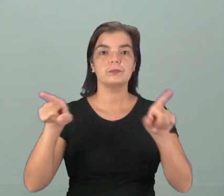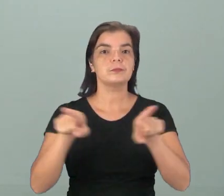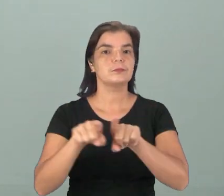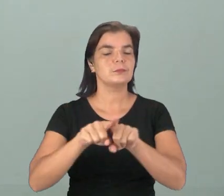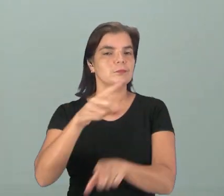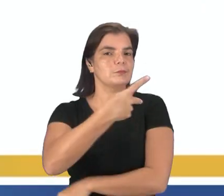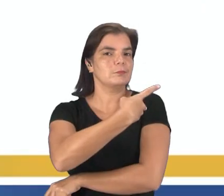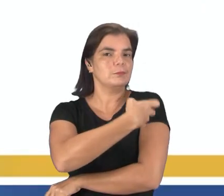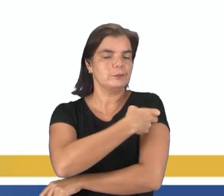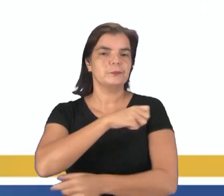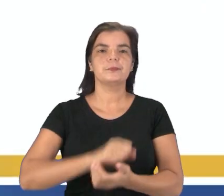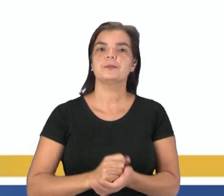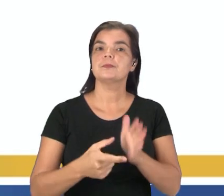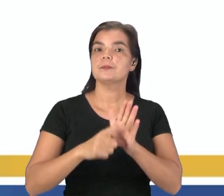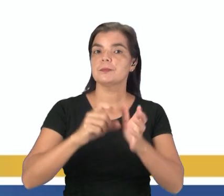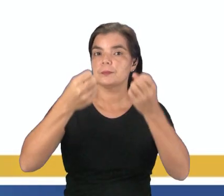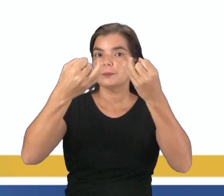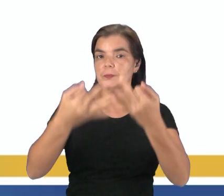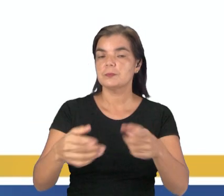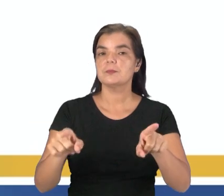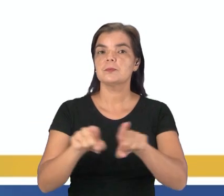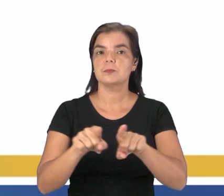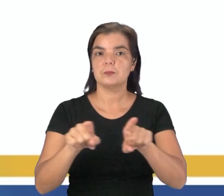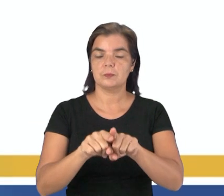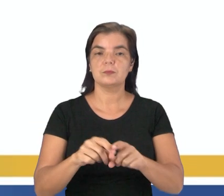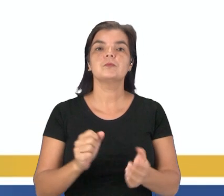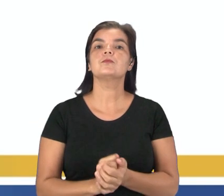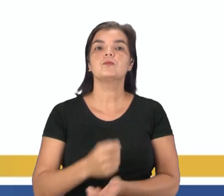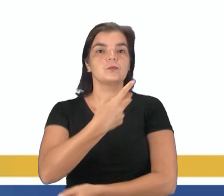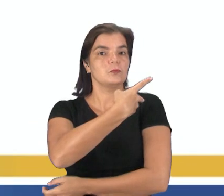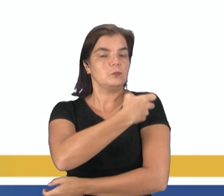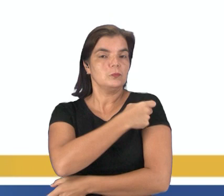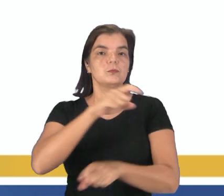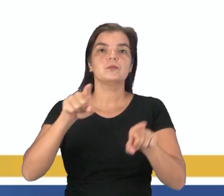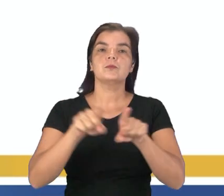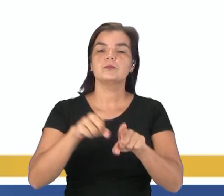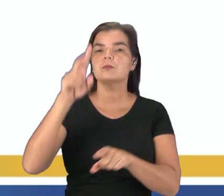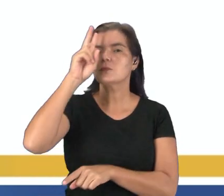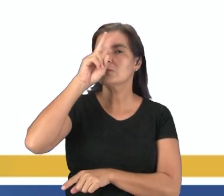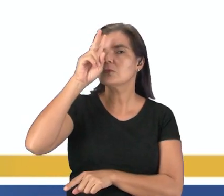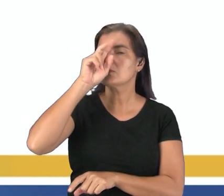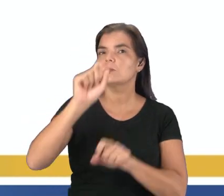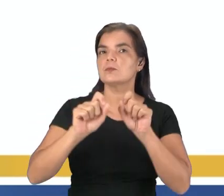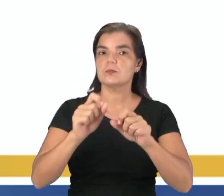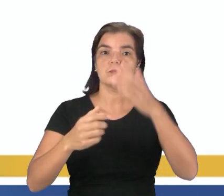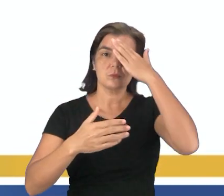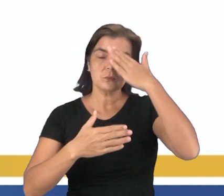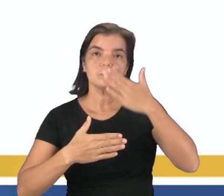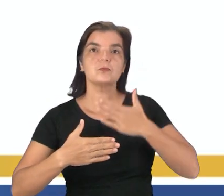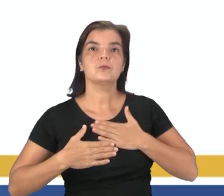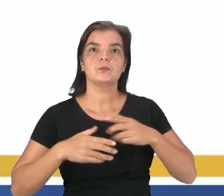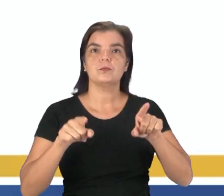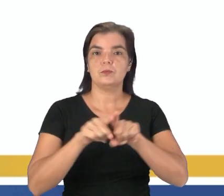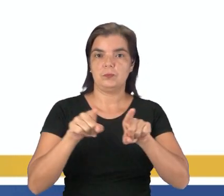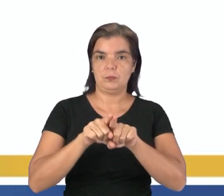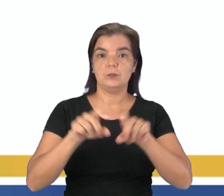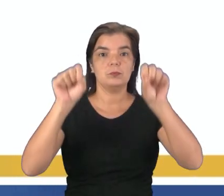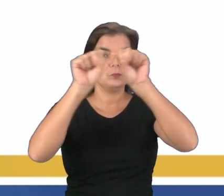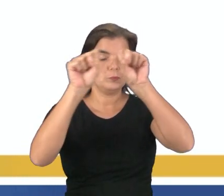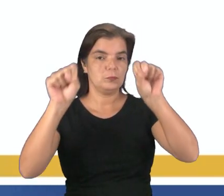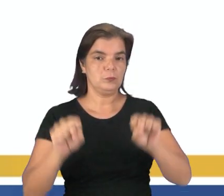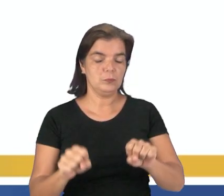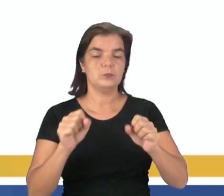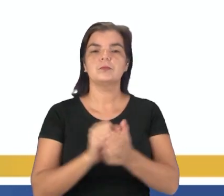lá? Antes da gente falar aí sobre o papel das vacinas e tudo mais, vamos lembrar que nosso corpo ele é composto de